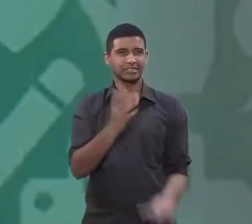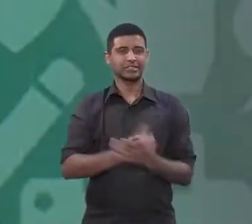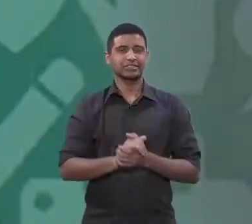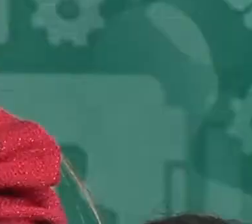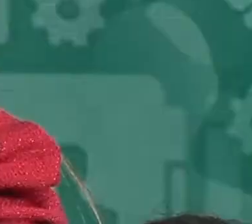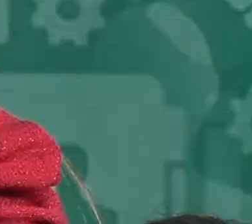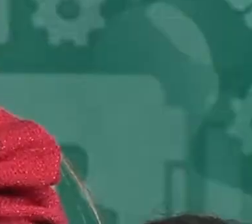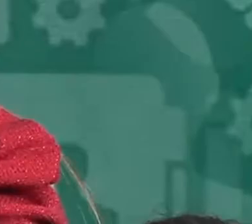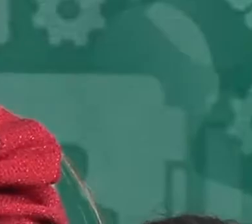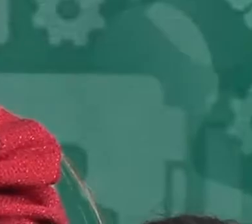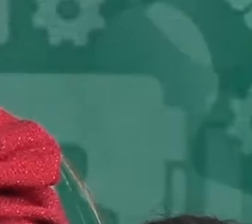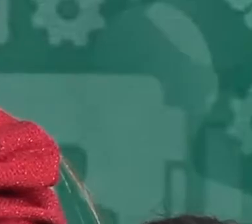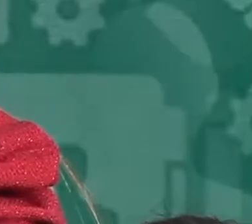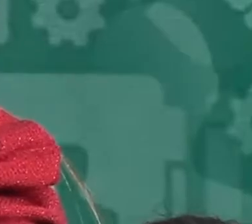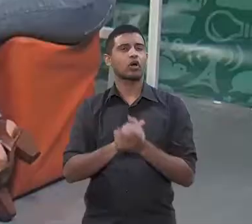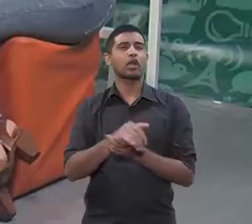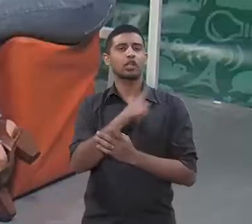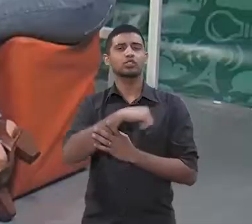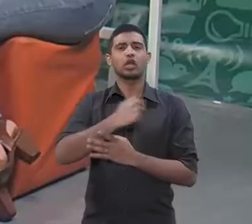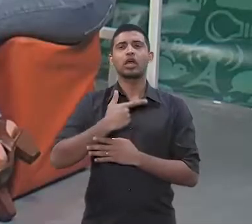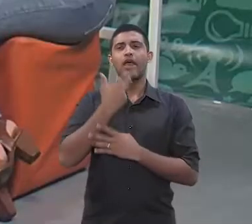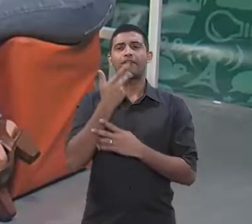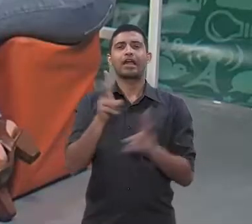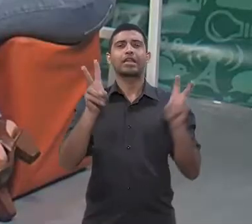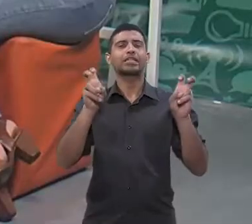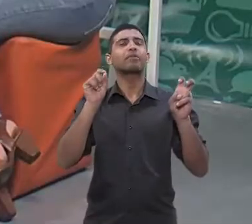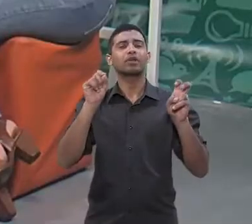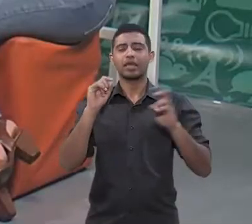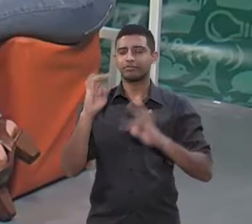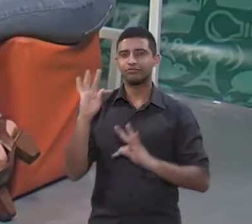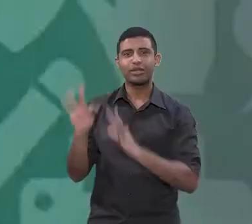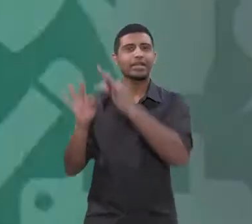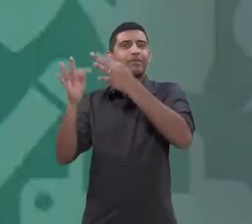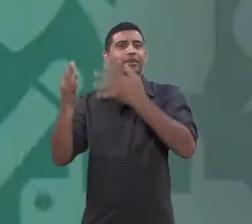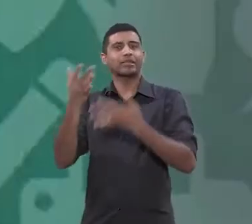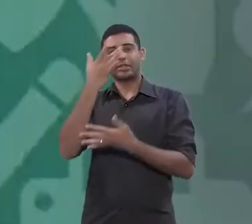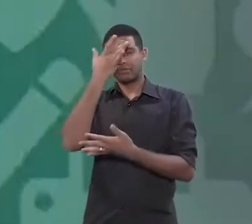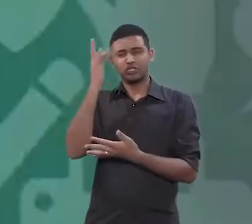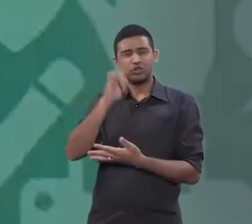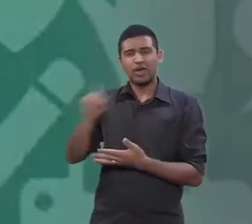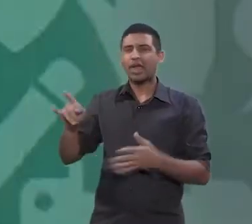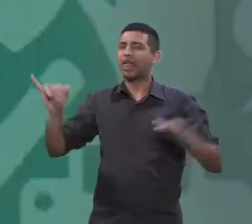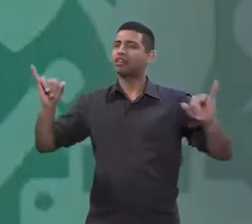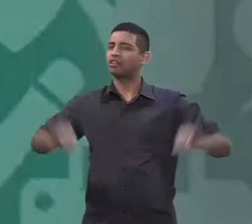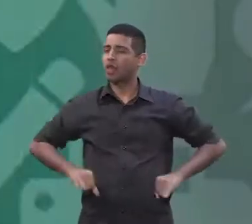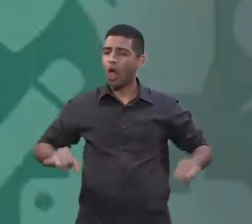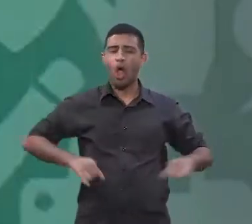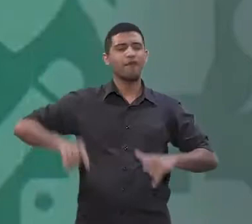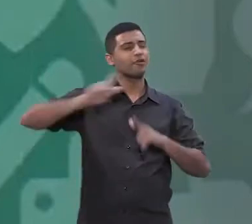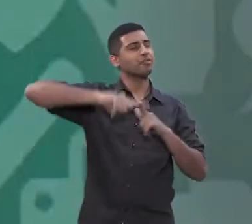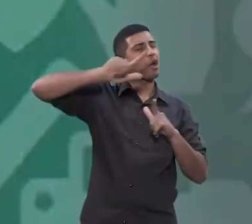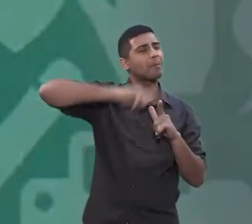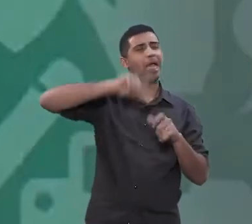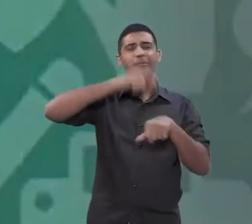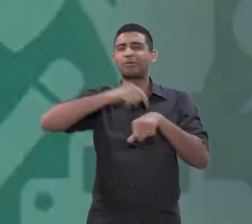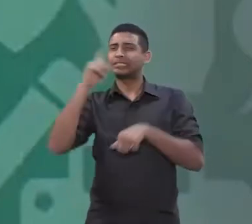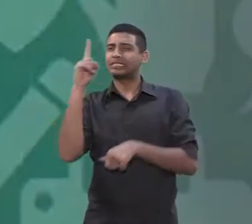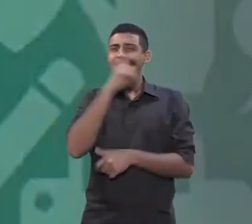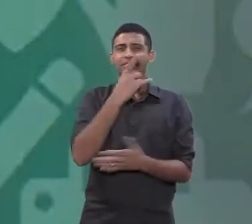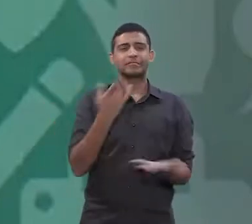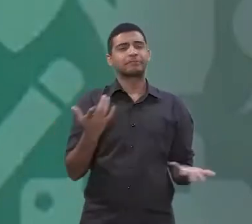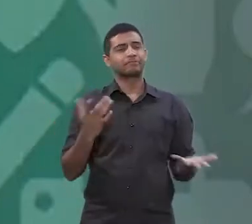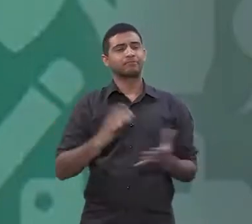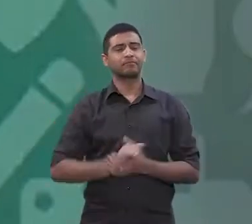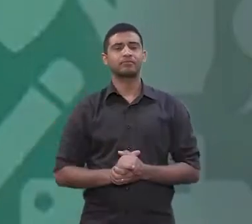é psicóloga, né? Quando a gente fala nessa questão do tratamento, né, para pessoas que estão passando por esse momento